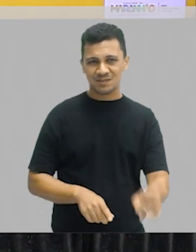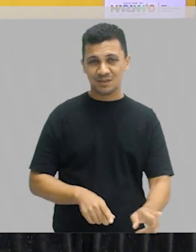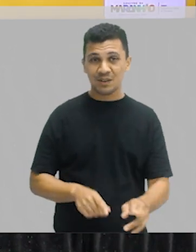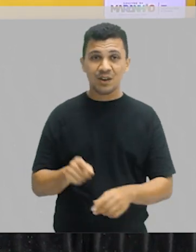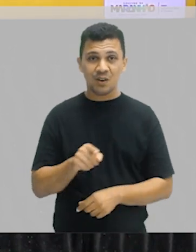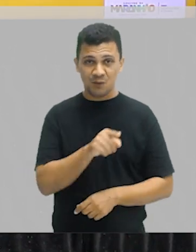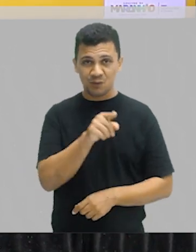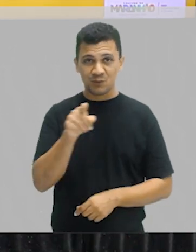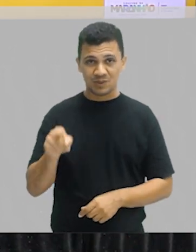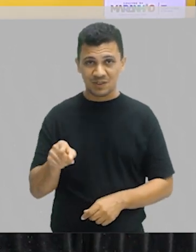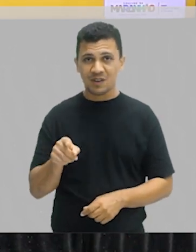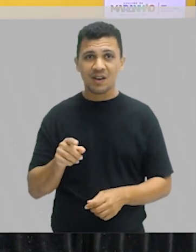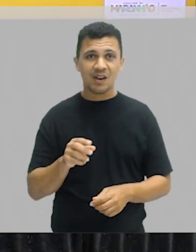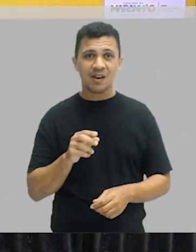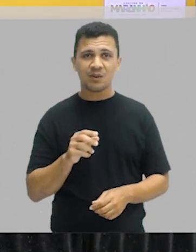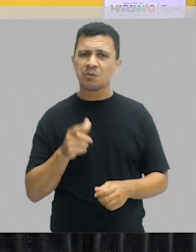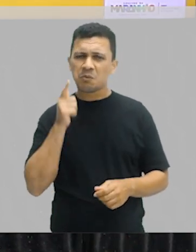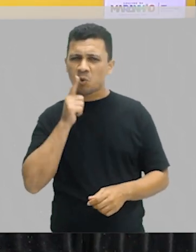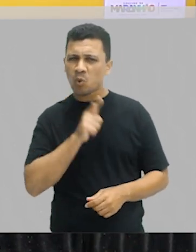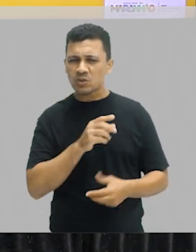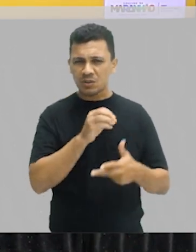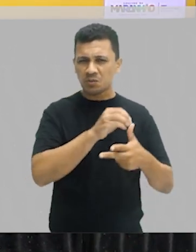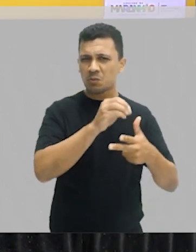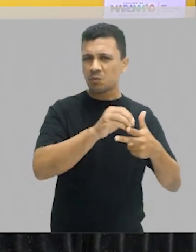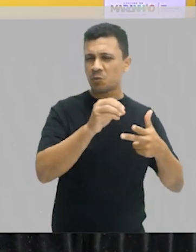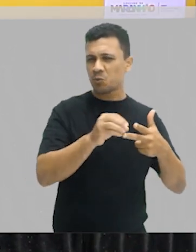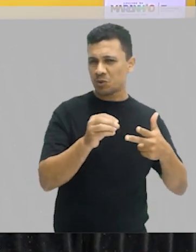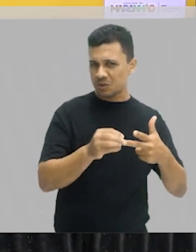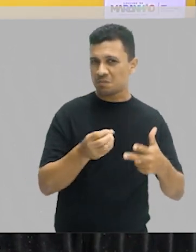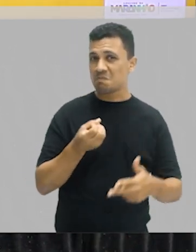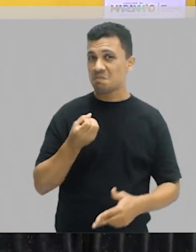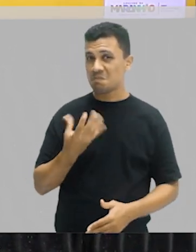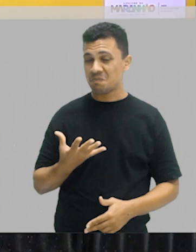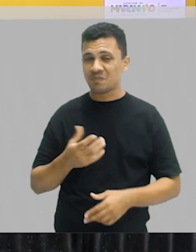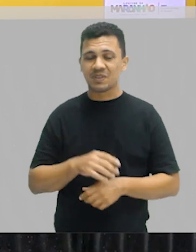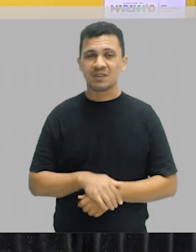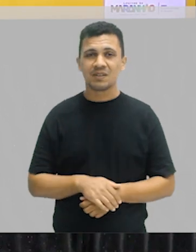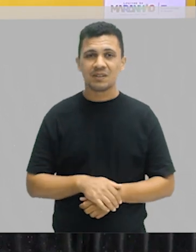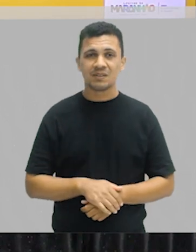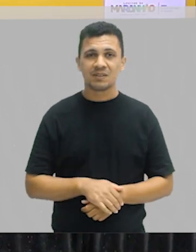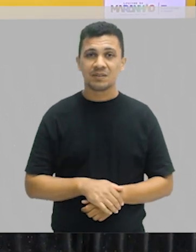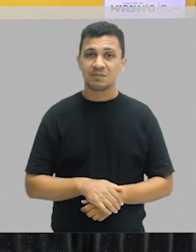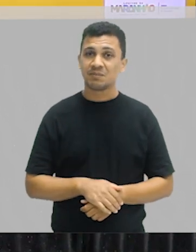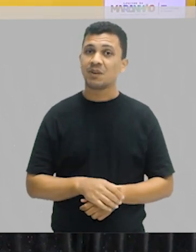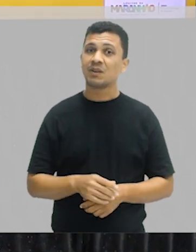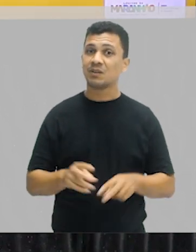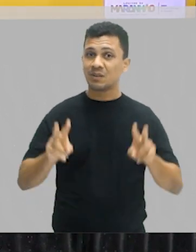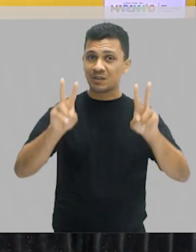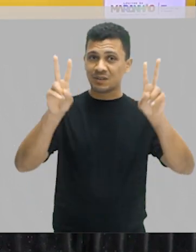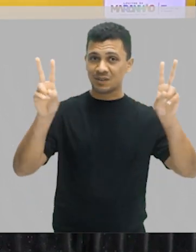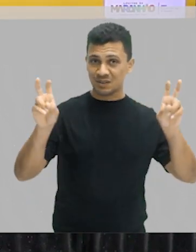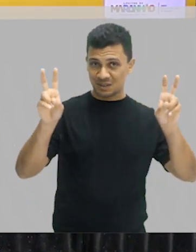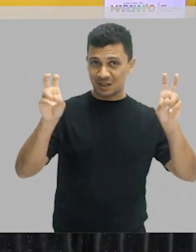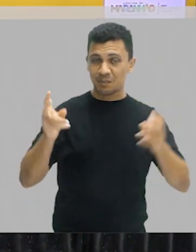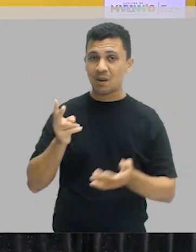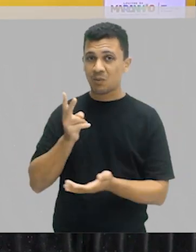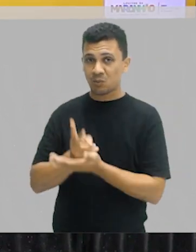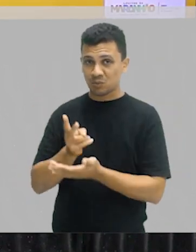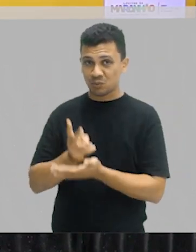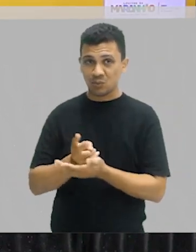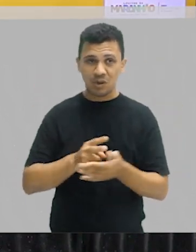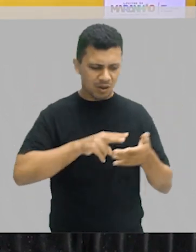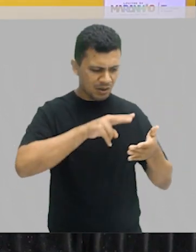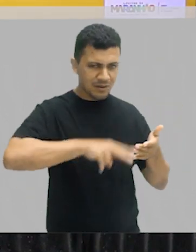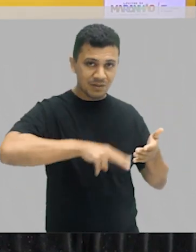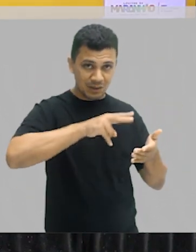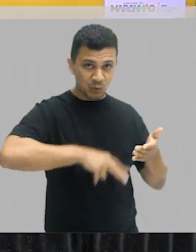que você faça um Enem bem tranquilo. Dando continuidade ao nosso tema, tá? Que é